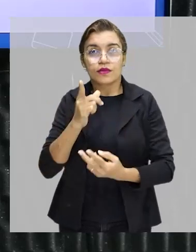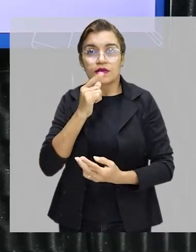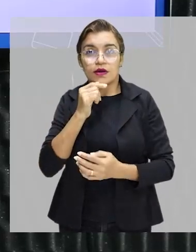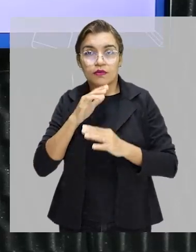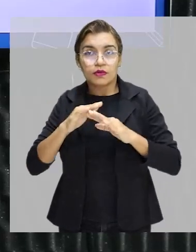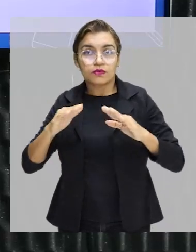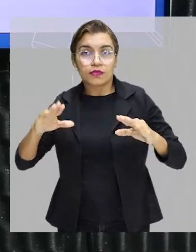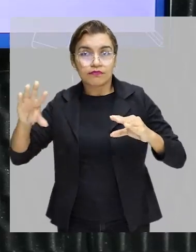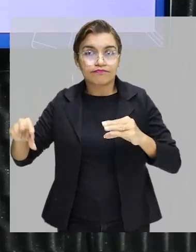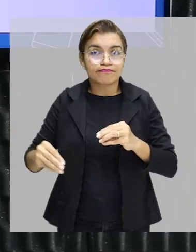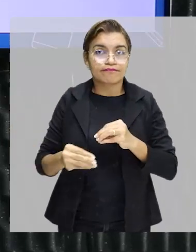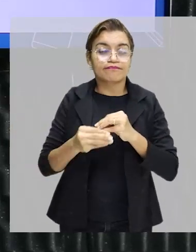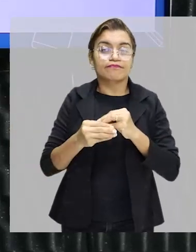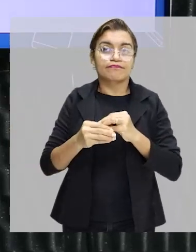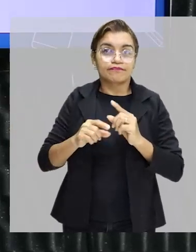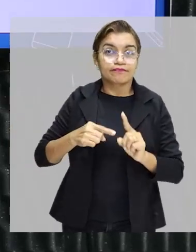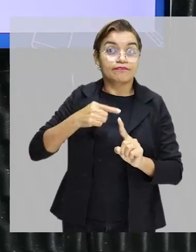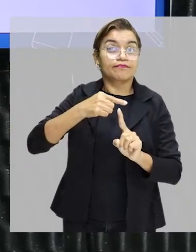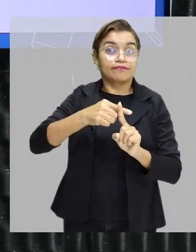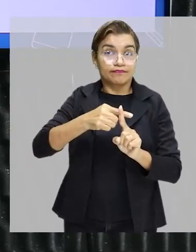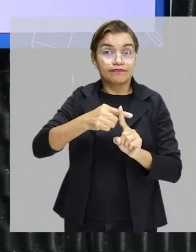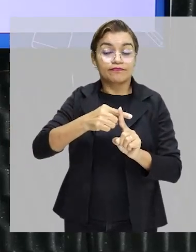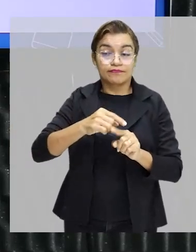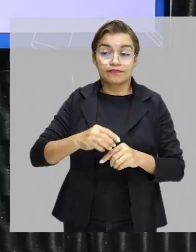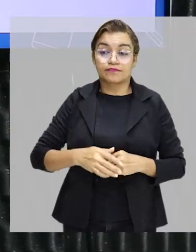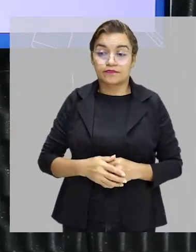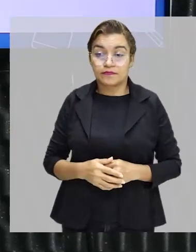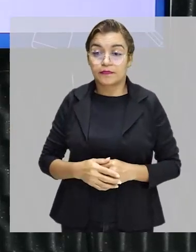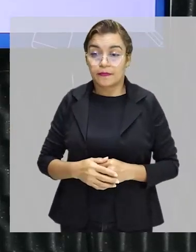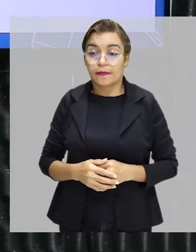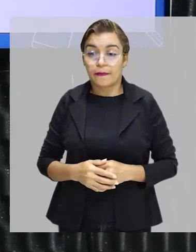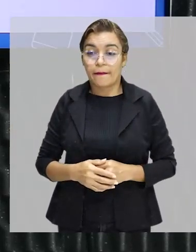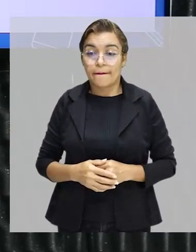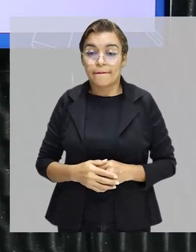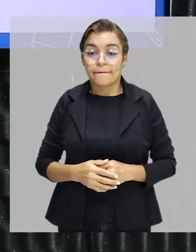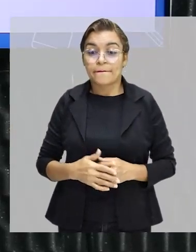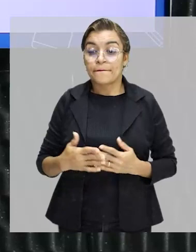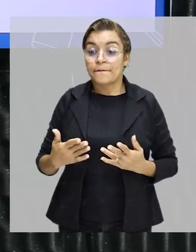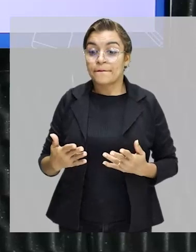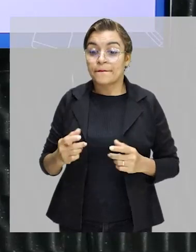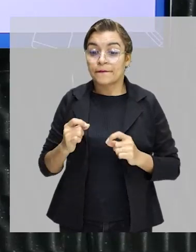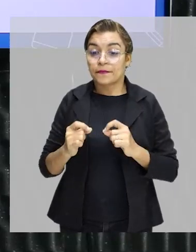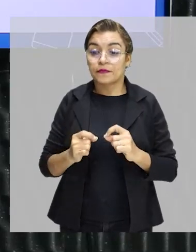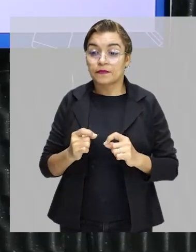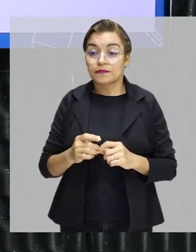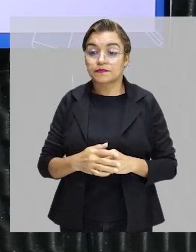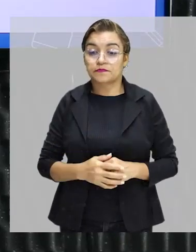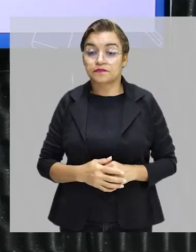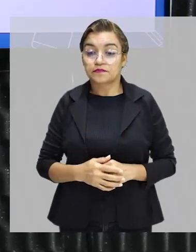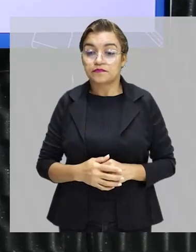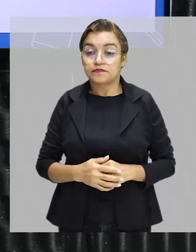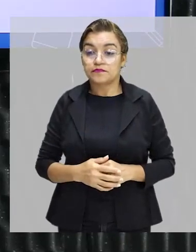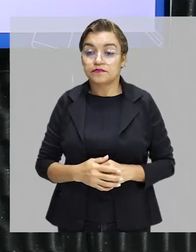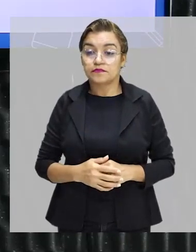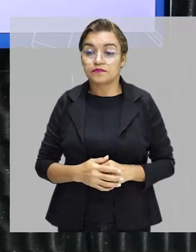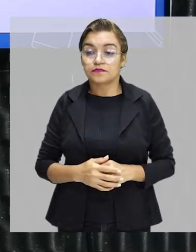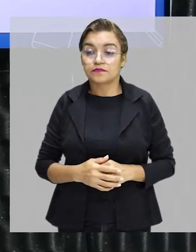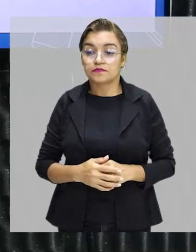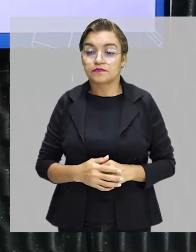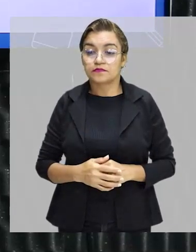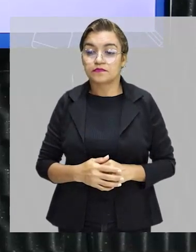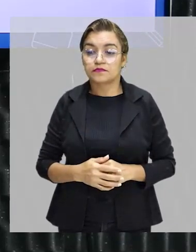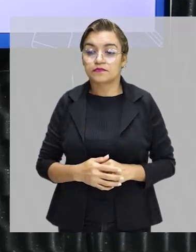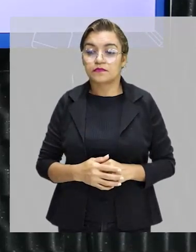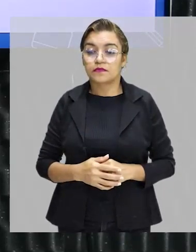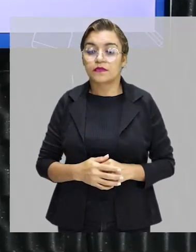E a adição desse volume a 600 litros aos iniciais 600 litros